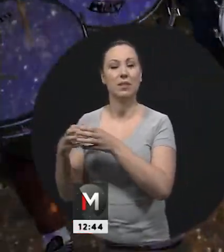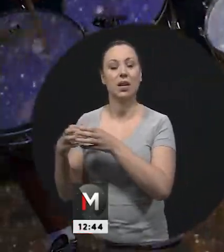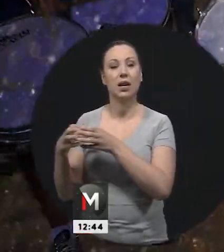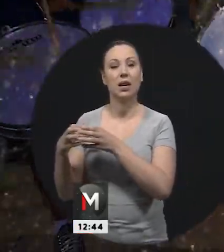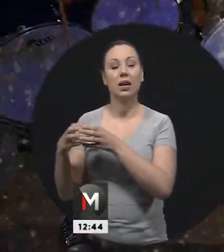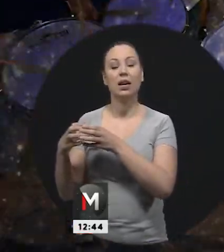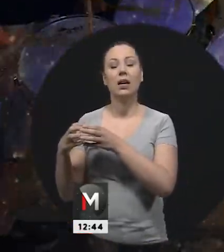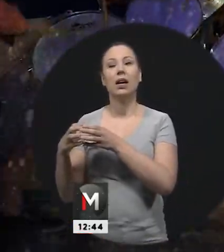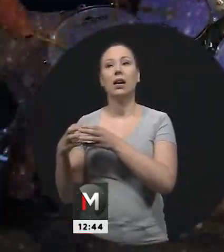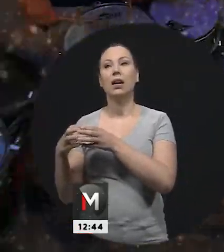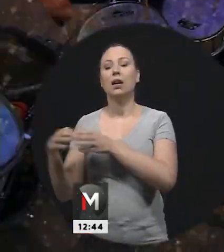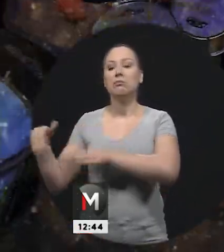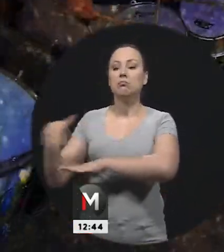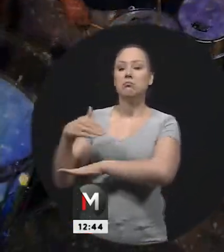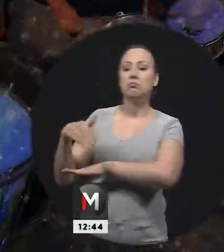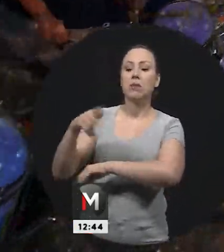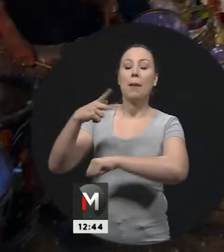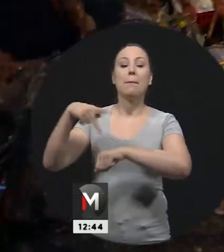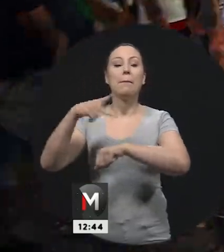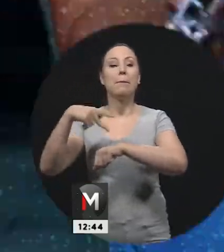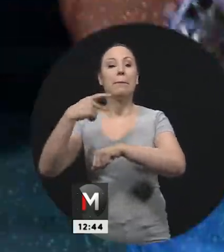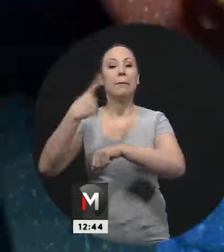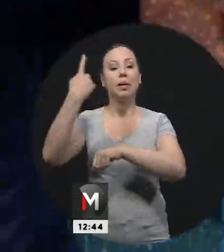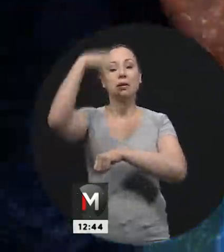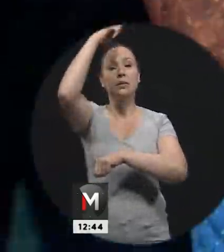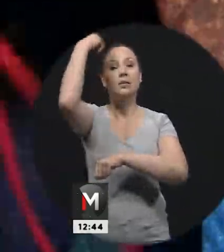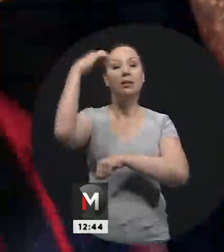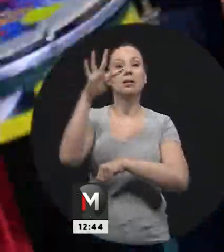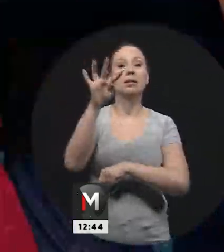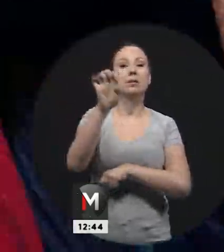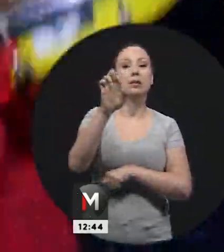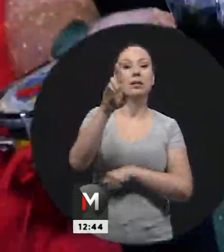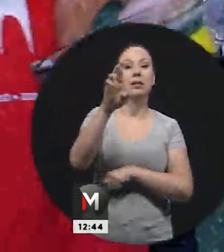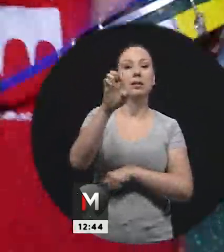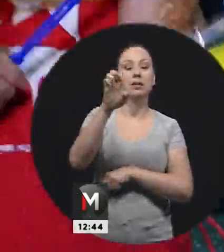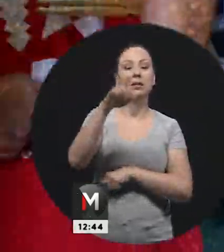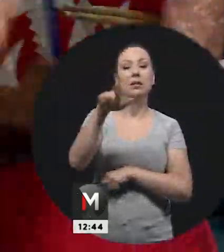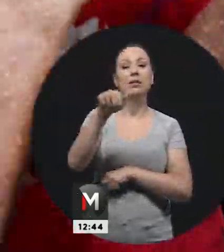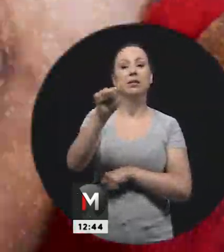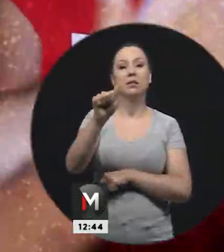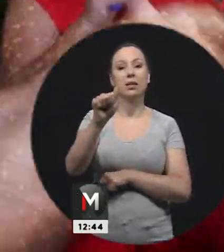pessoas, um movimento que a gente levou para a rua, para a Praça de Santa Teresa,